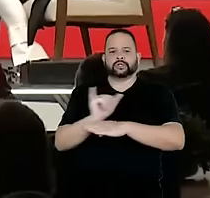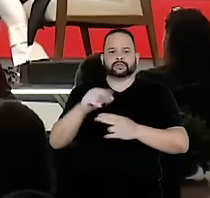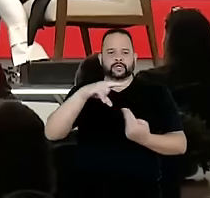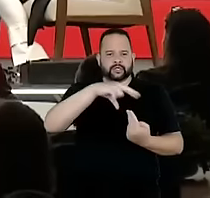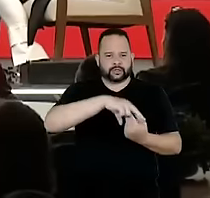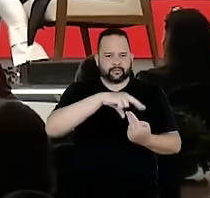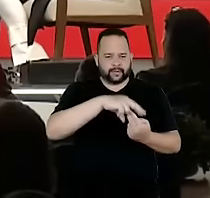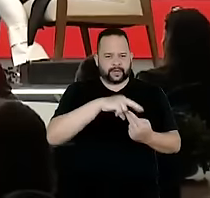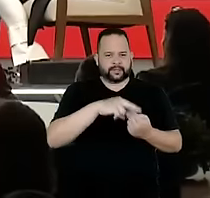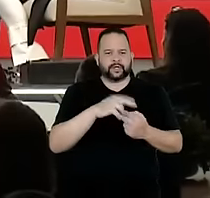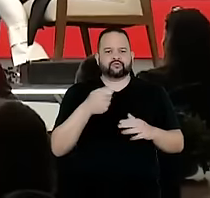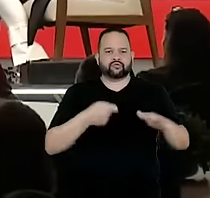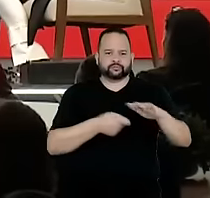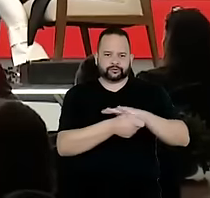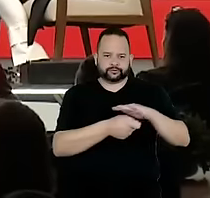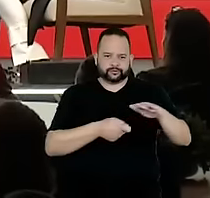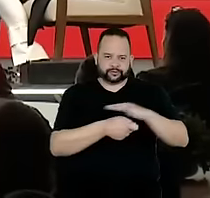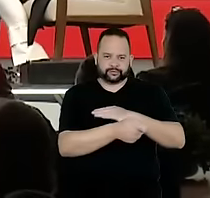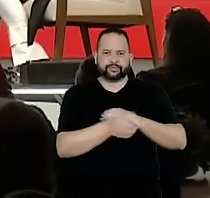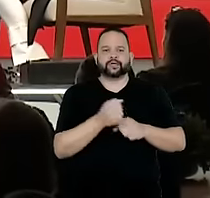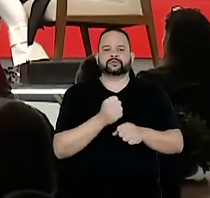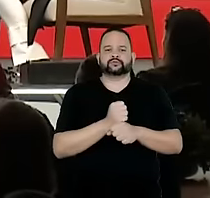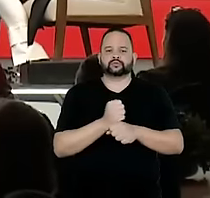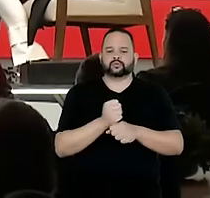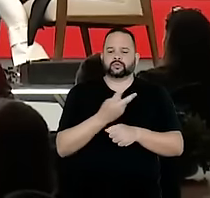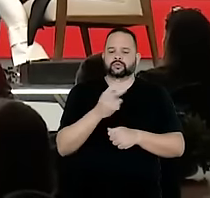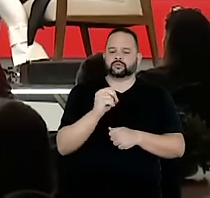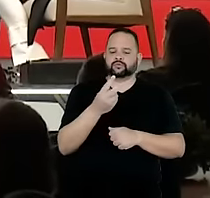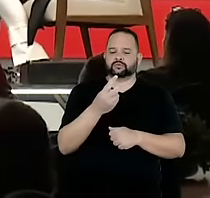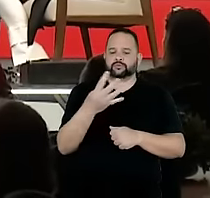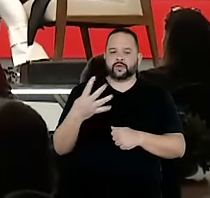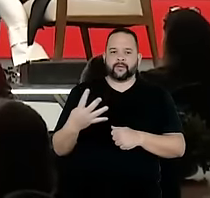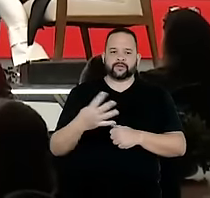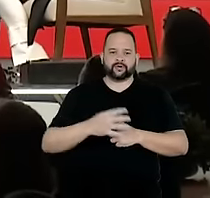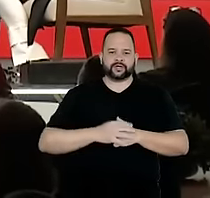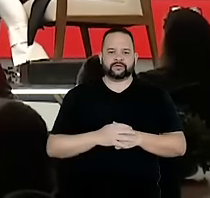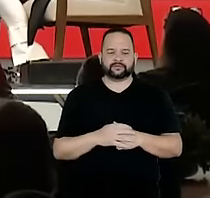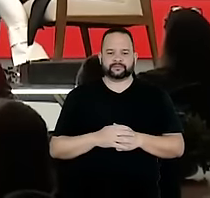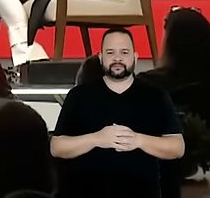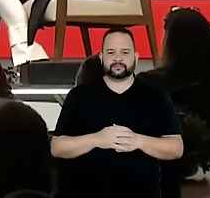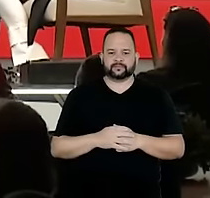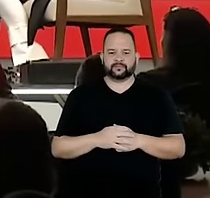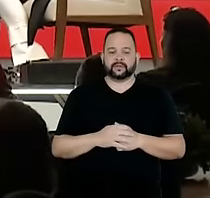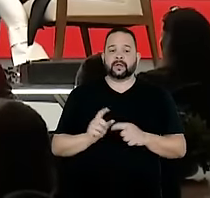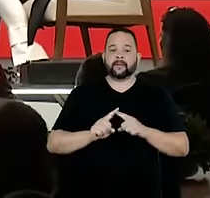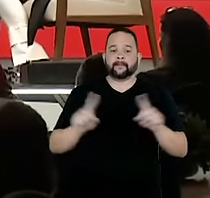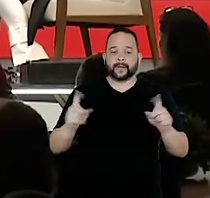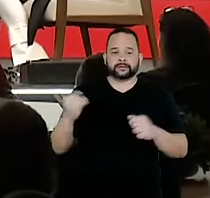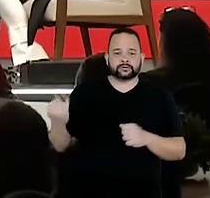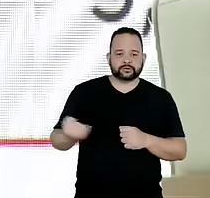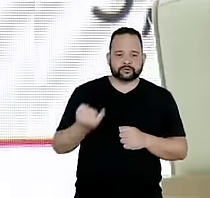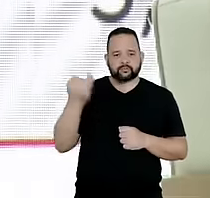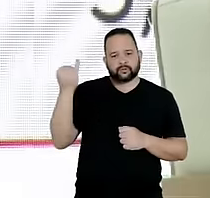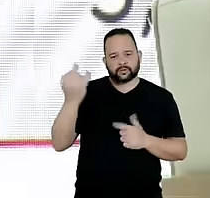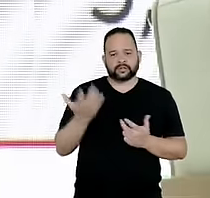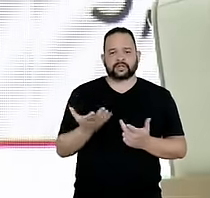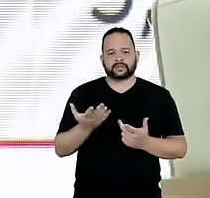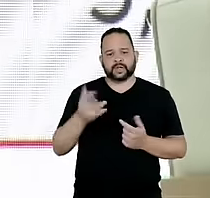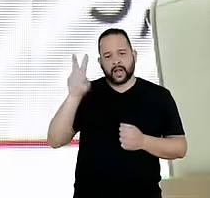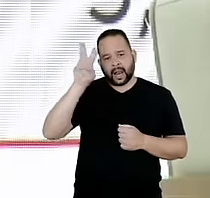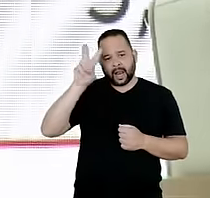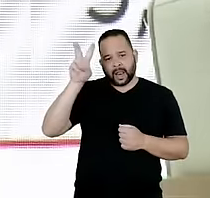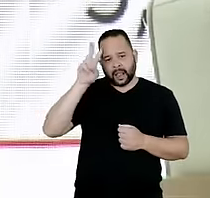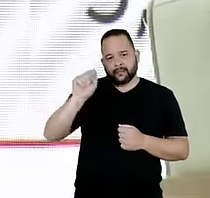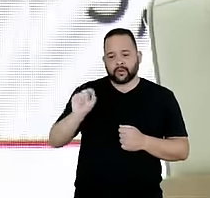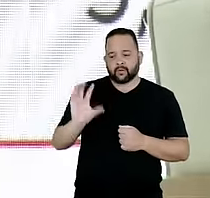2024 e paraa frente só que antes da gente falar como é que a gente tá olhando paraa frente eu acho que vale a pena fazer uma uma volta no passado porque a gente vai tentar olhar